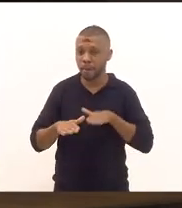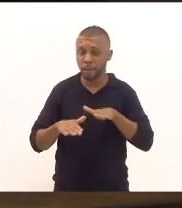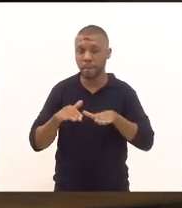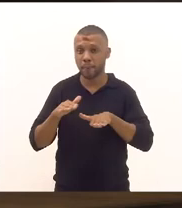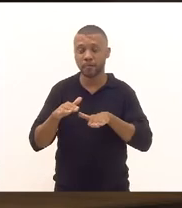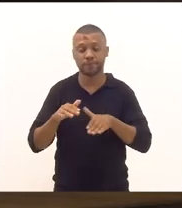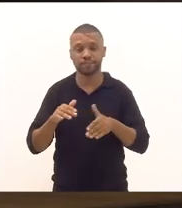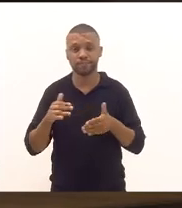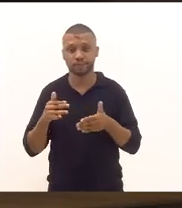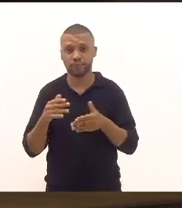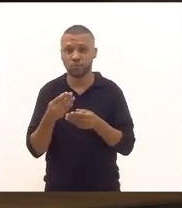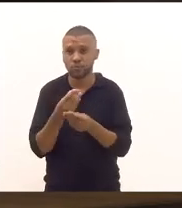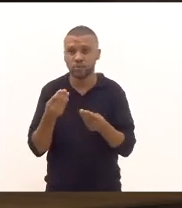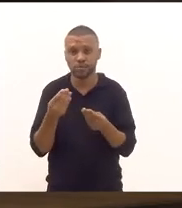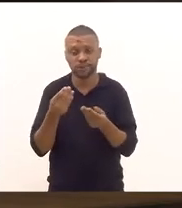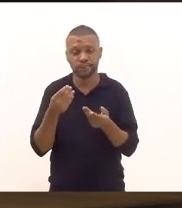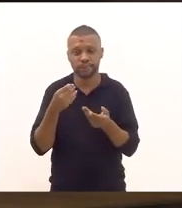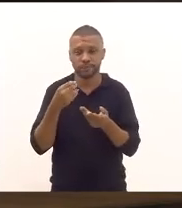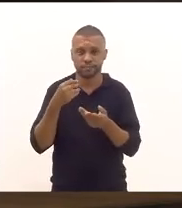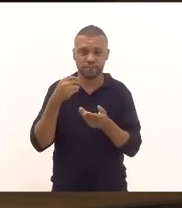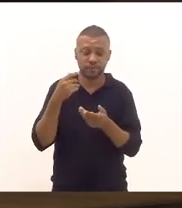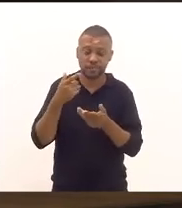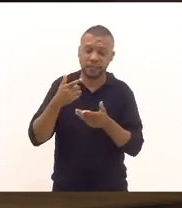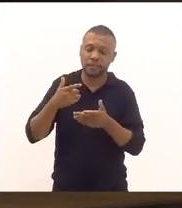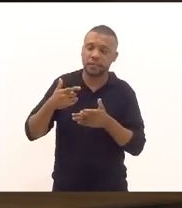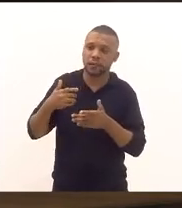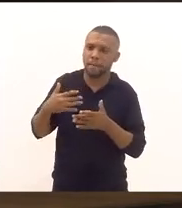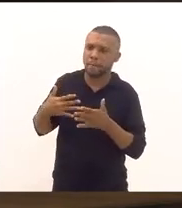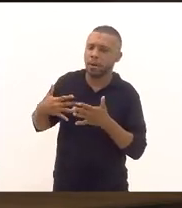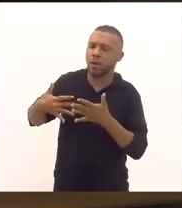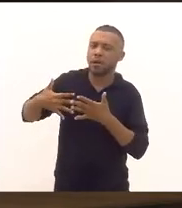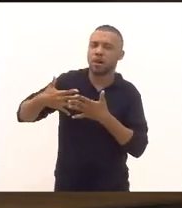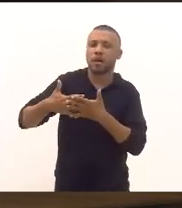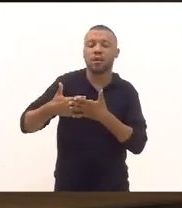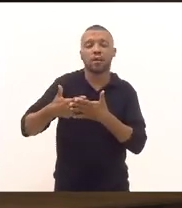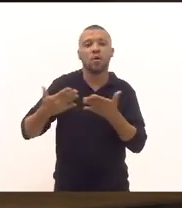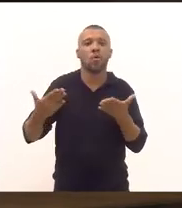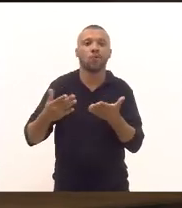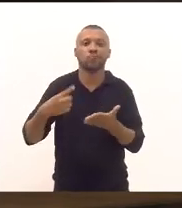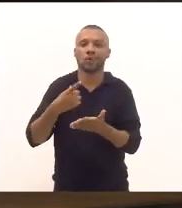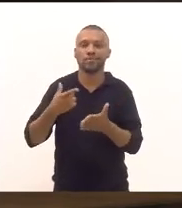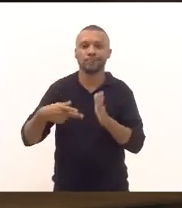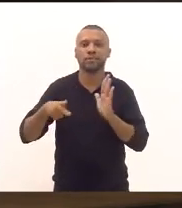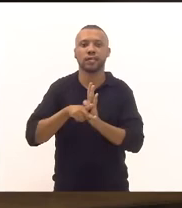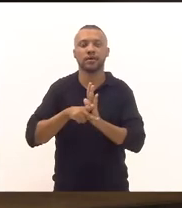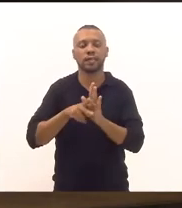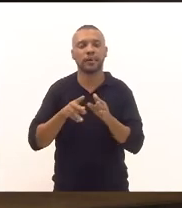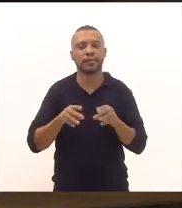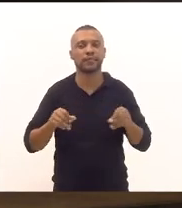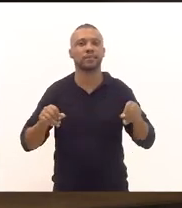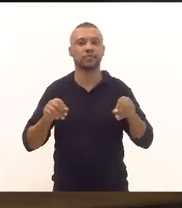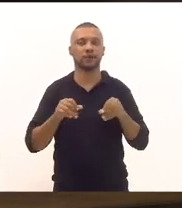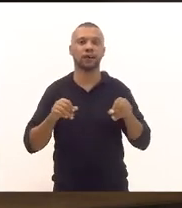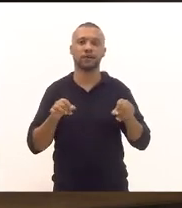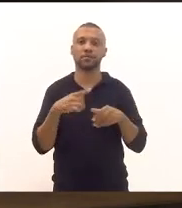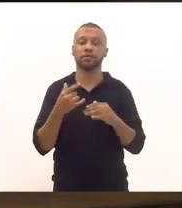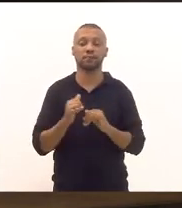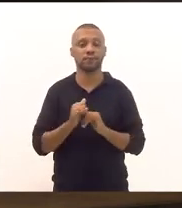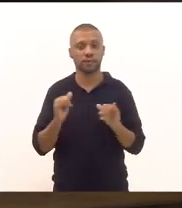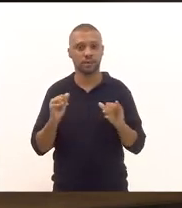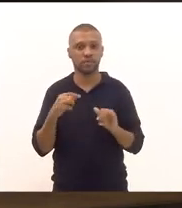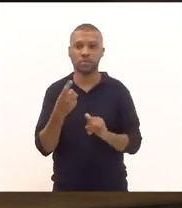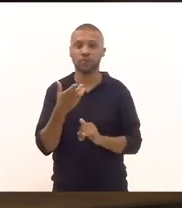muito ir para muito longe a gente ainda pertence aquele território então a mensagem